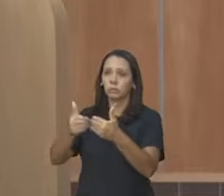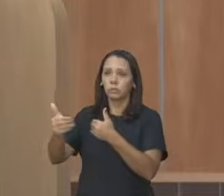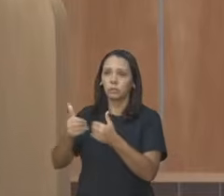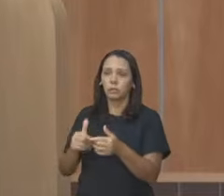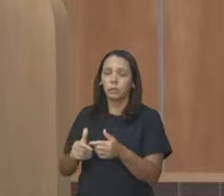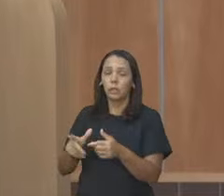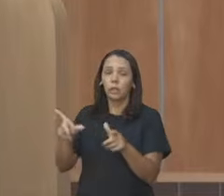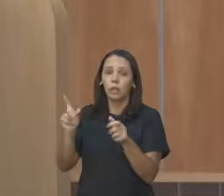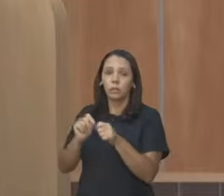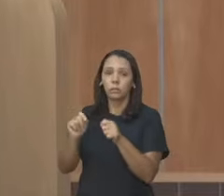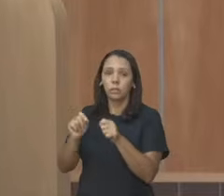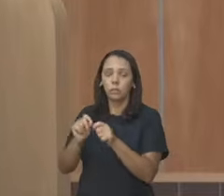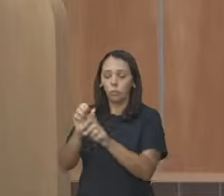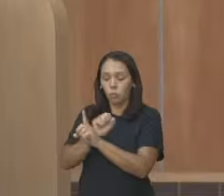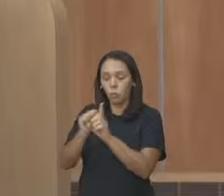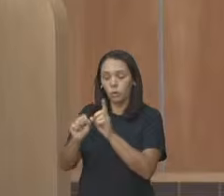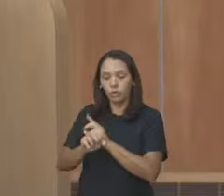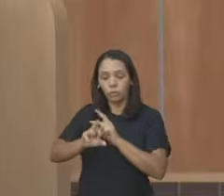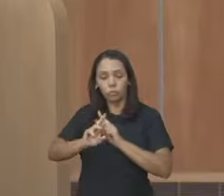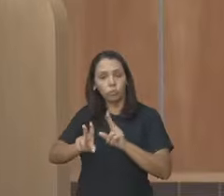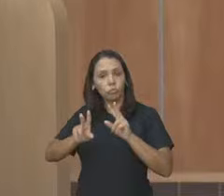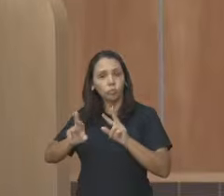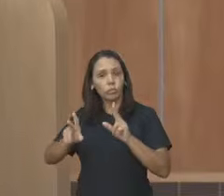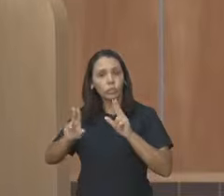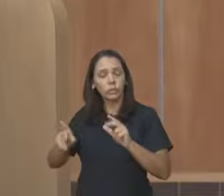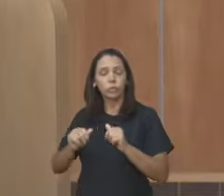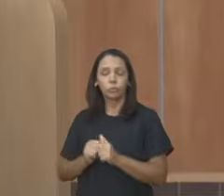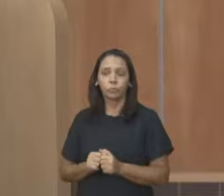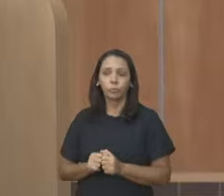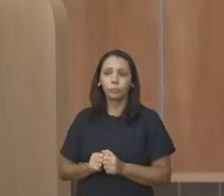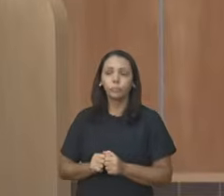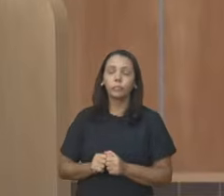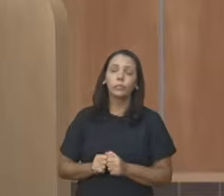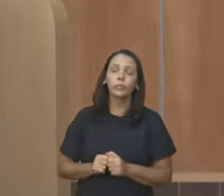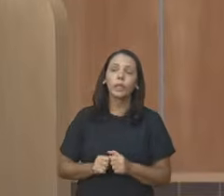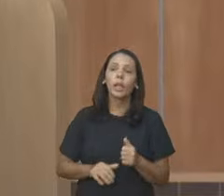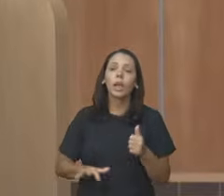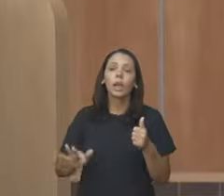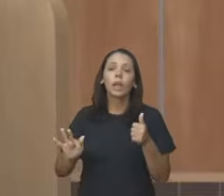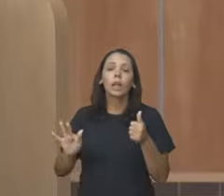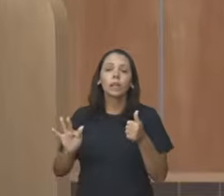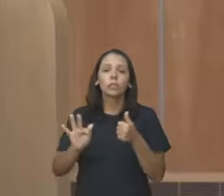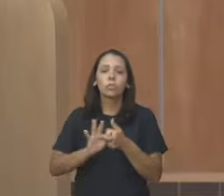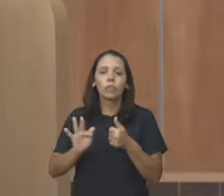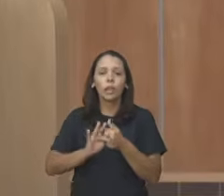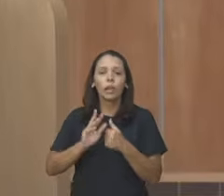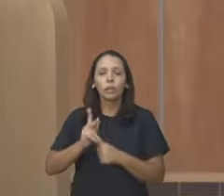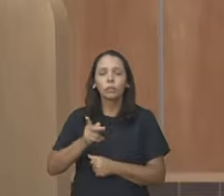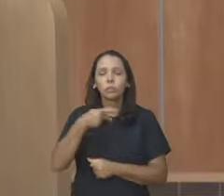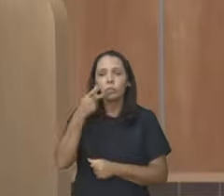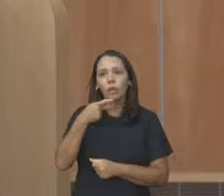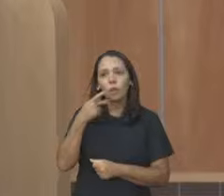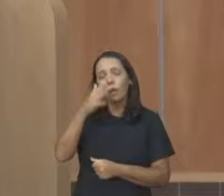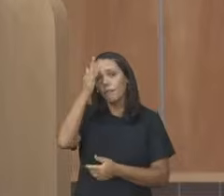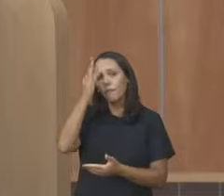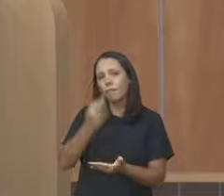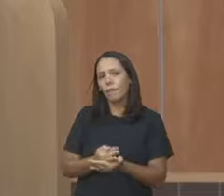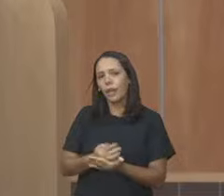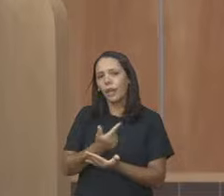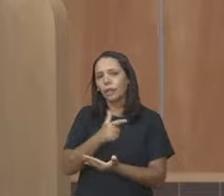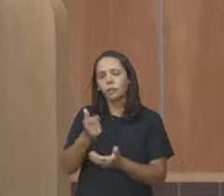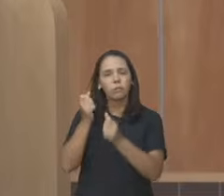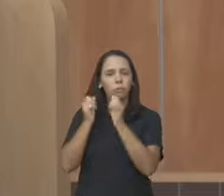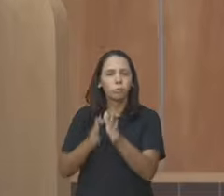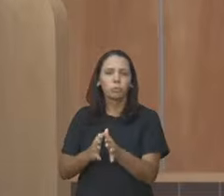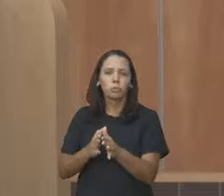fazer a diferença na sociedade. Já dizia o apóstolo Tiago, né? A fé sem obras é morta,